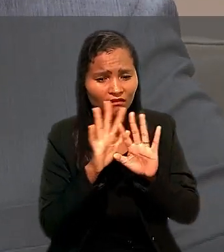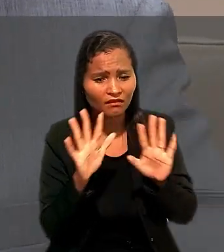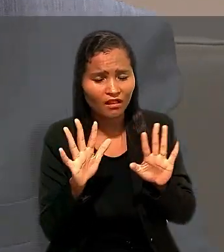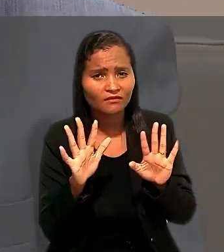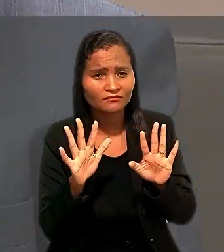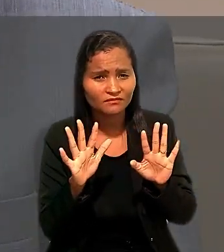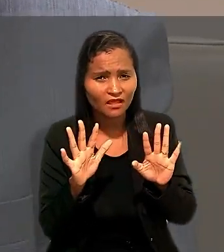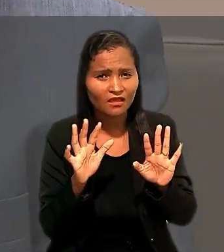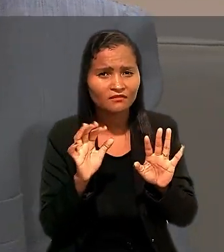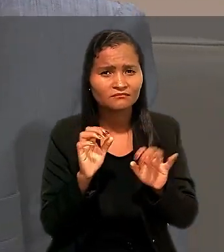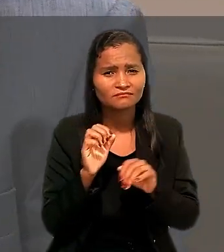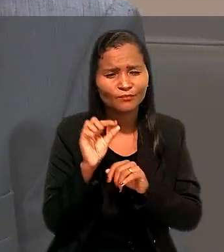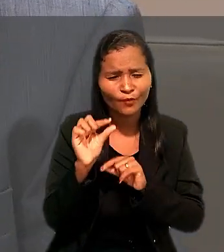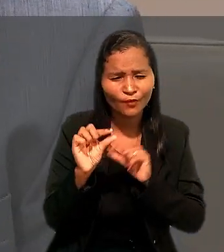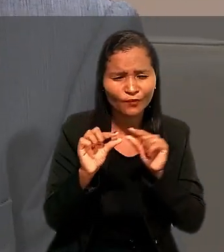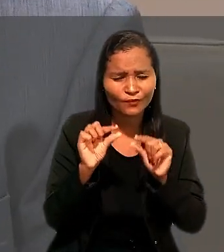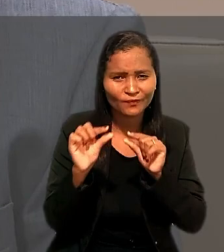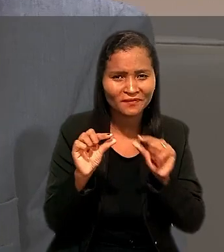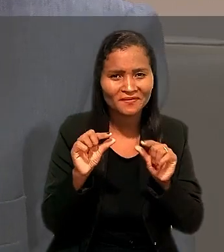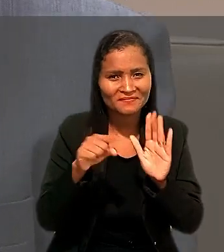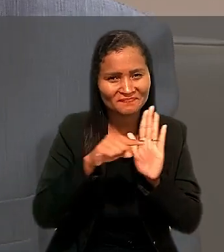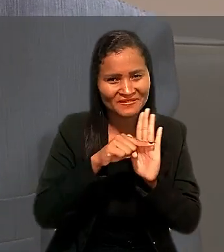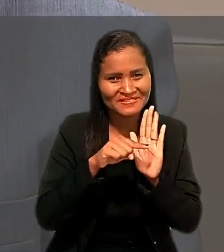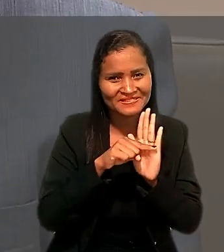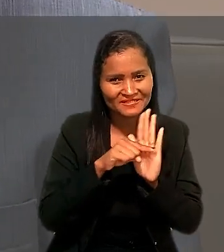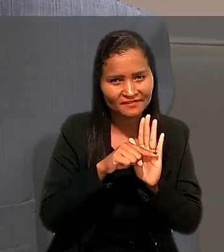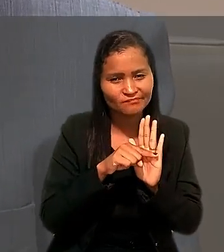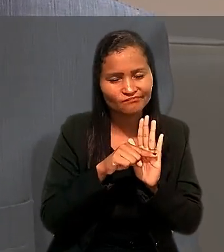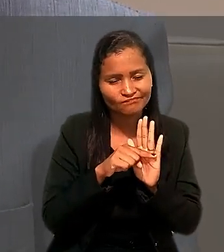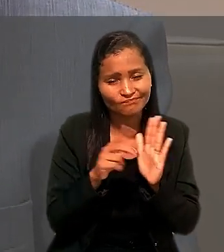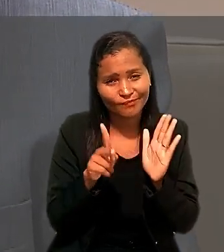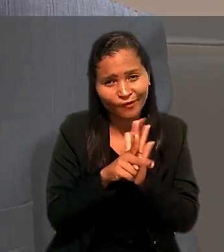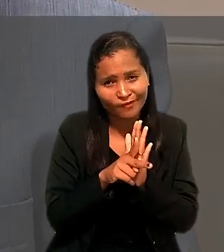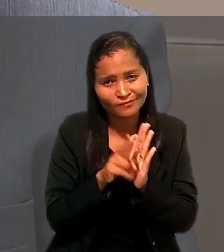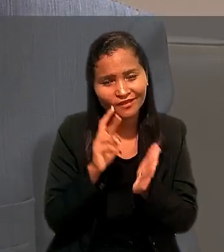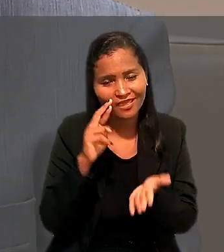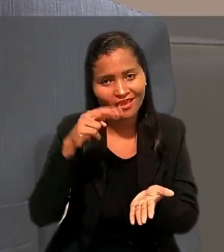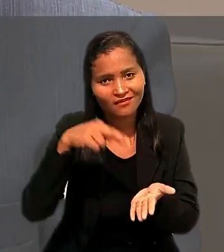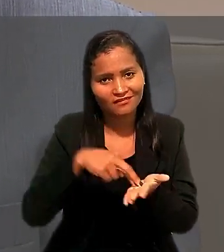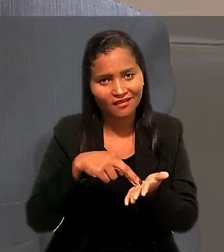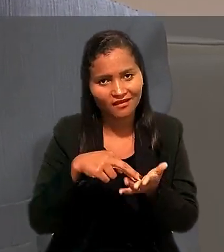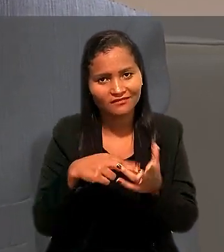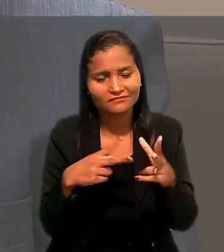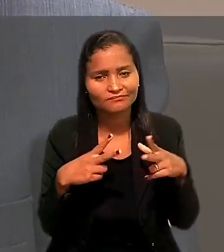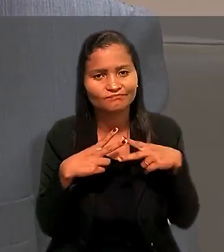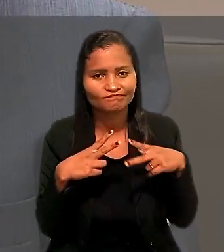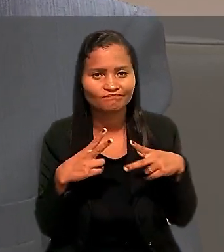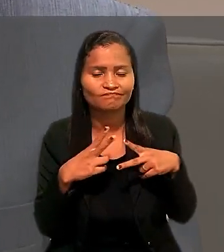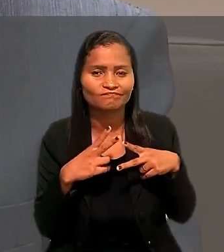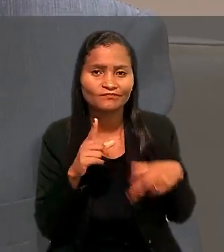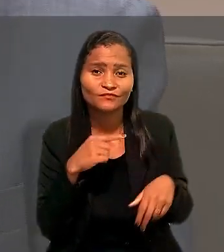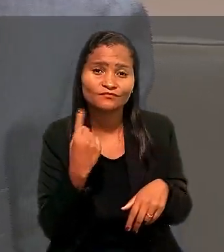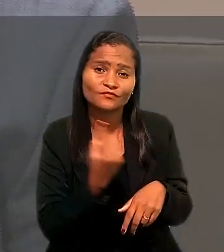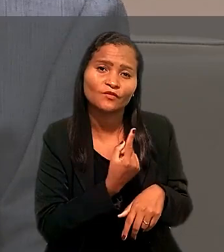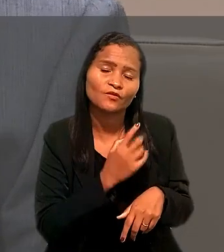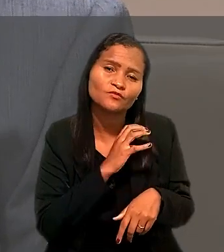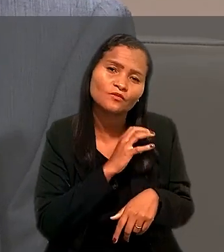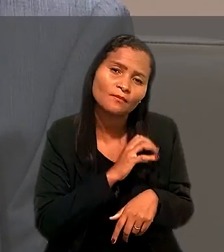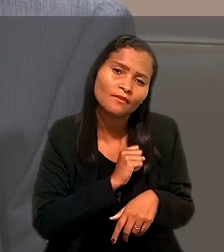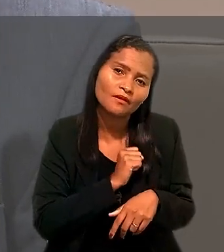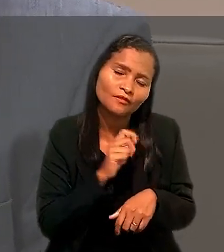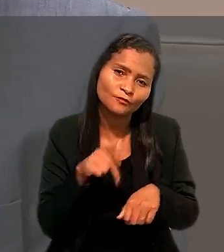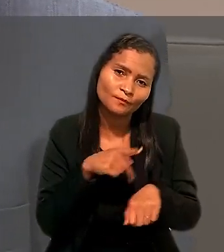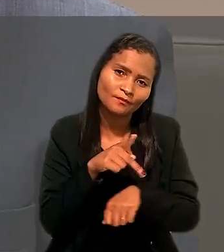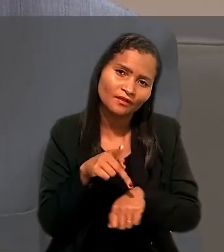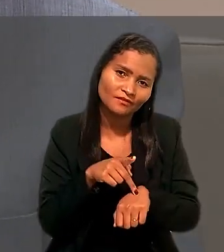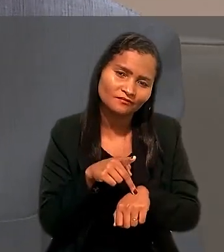com pitadas de pessimismo trazidos pela realidade, particularmente de nosso amado